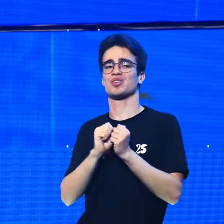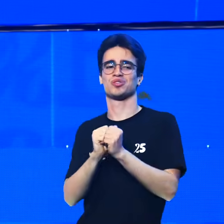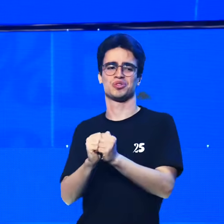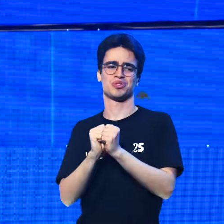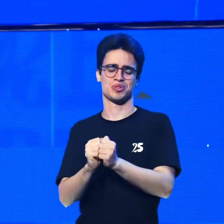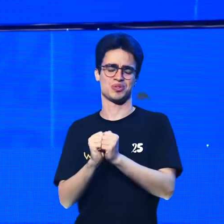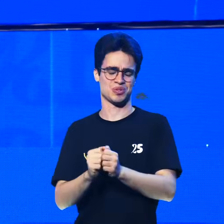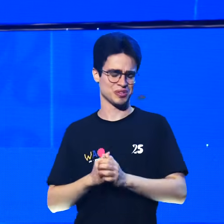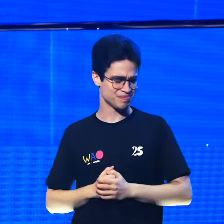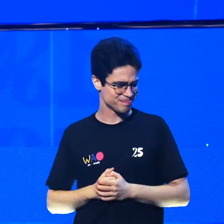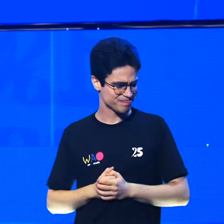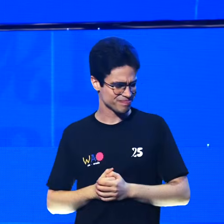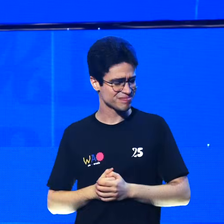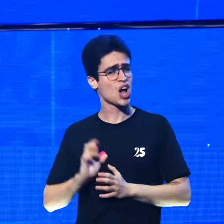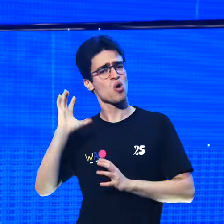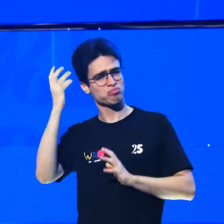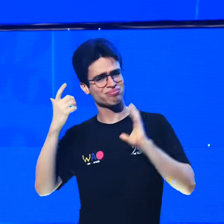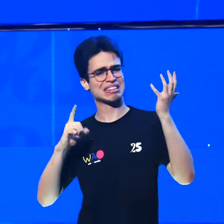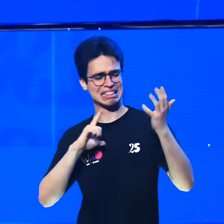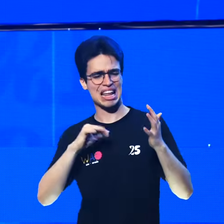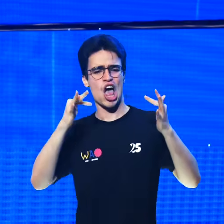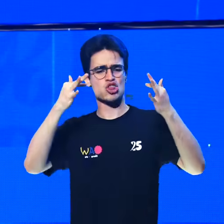que vem acompanhada de dores,